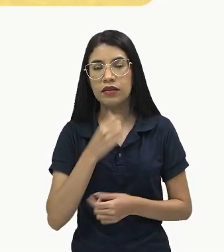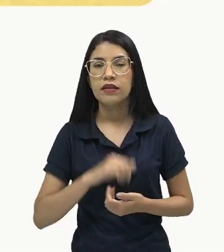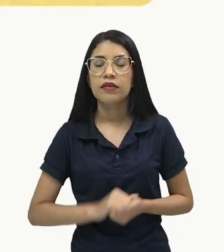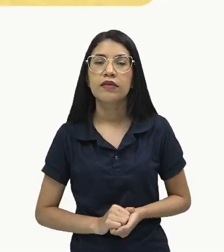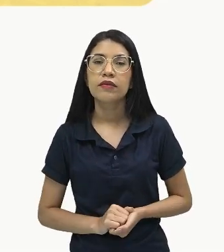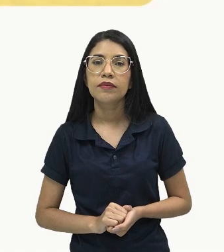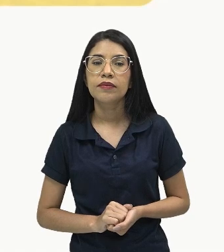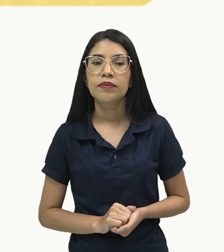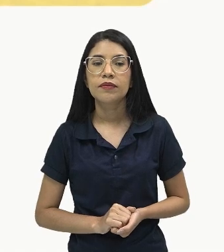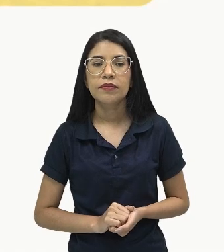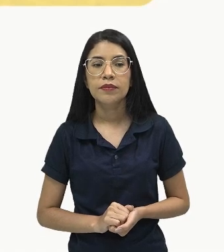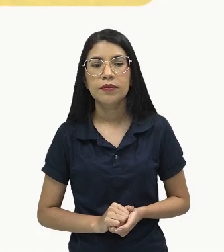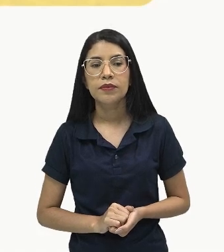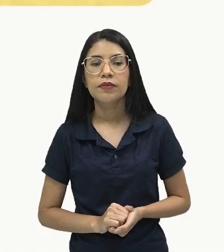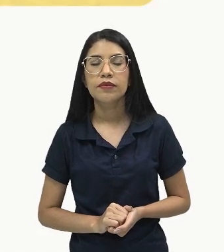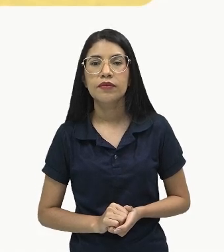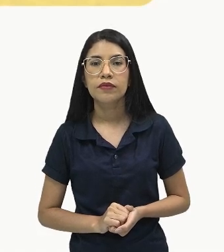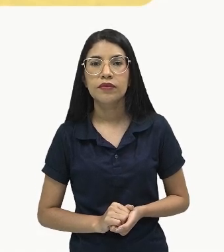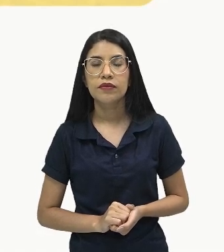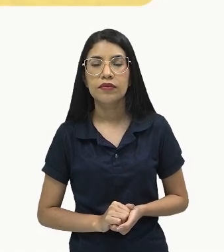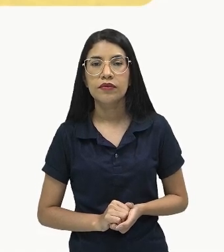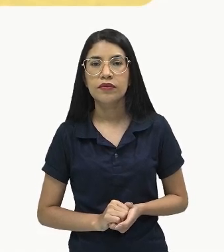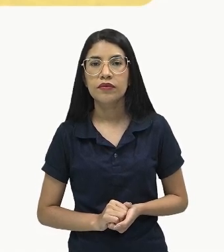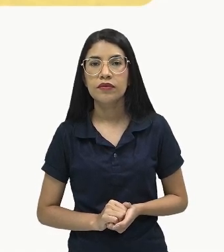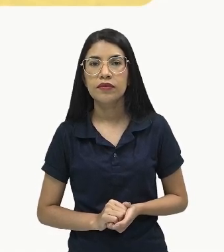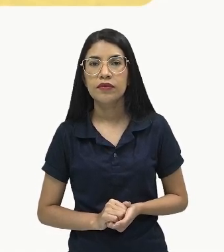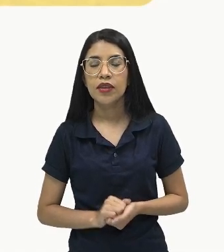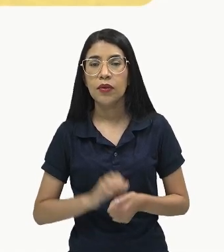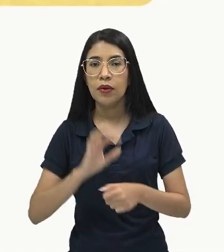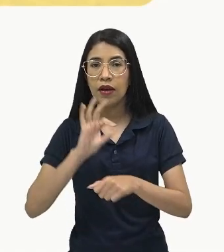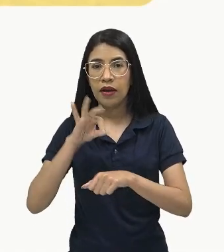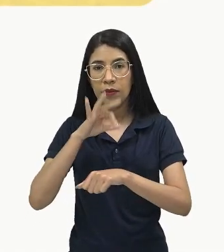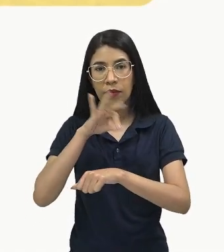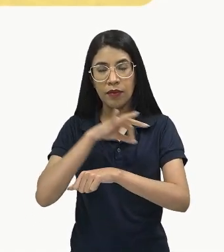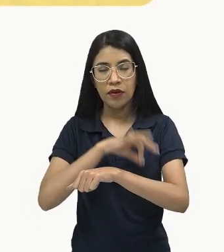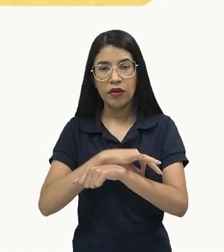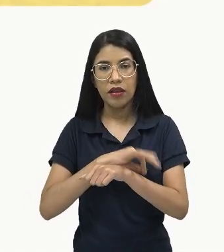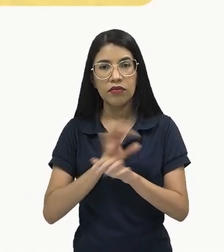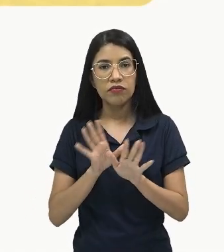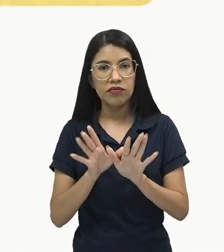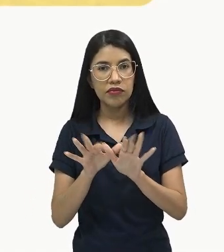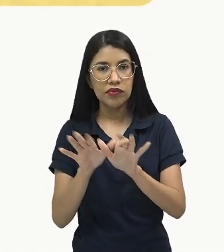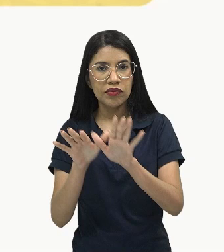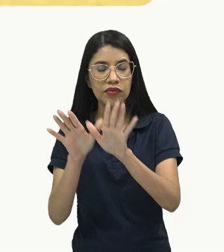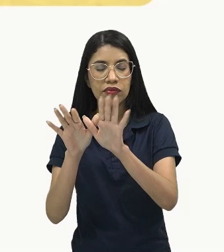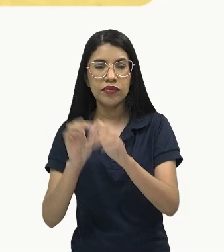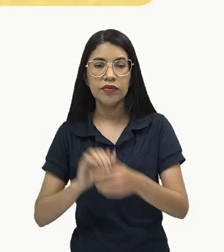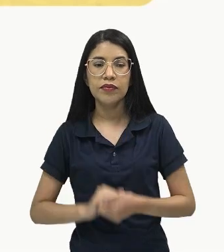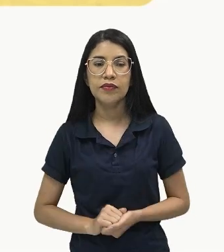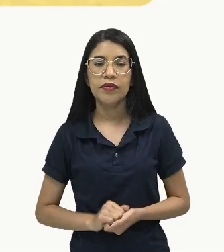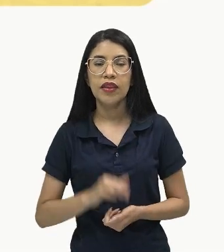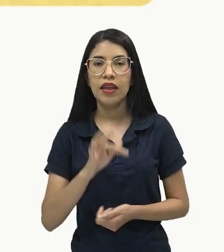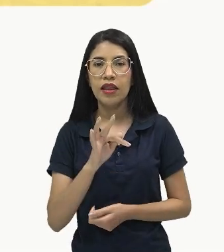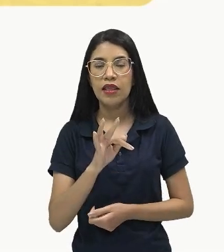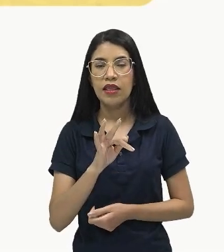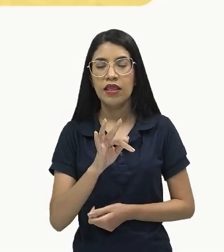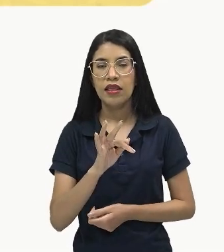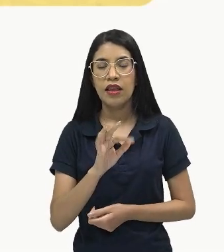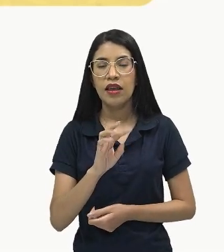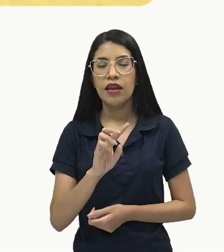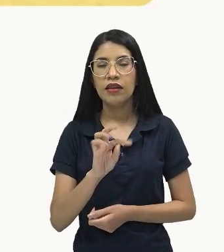aqui que a mosca voa, certo? The fly, que é o nome da mosca